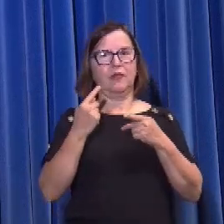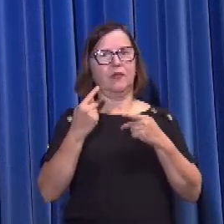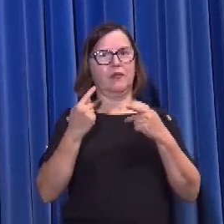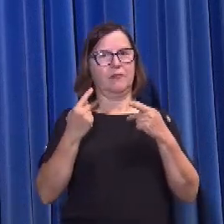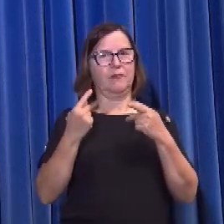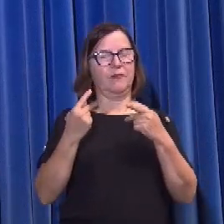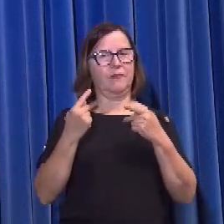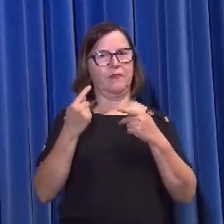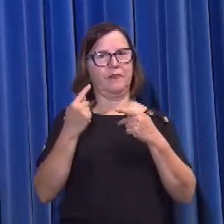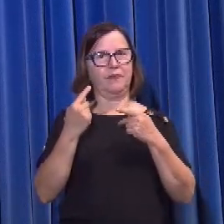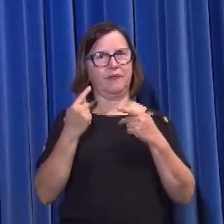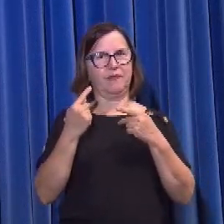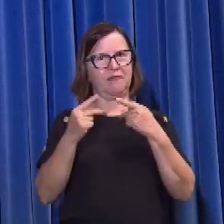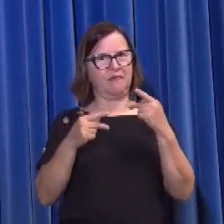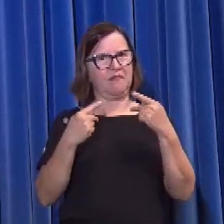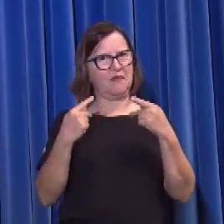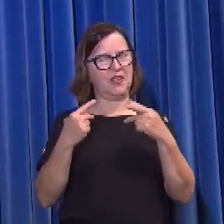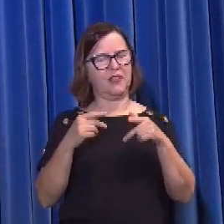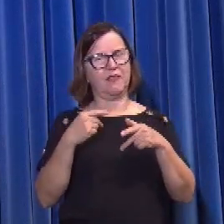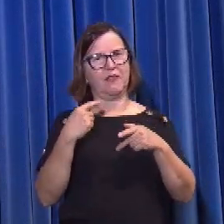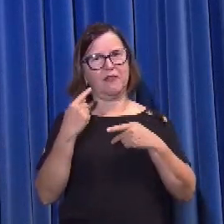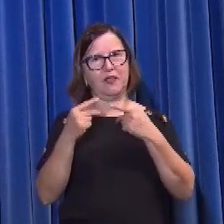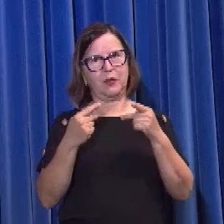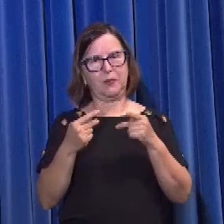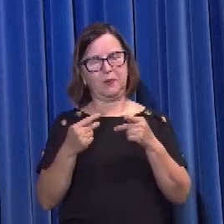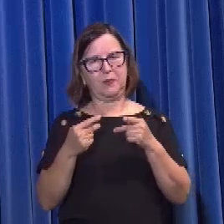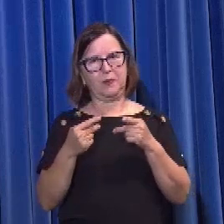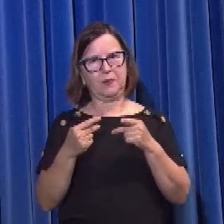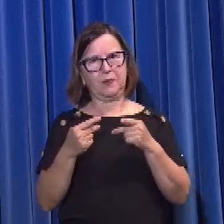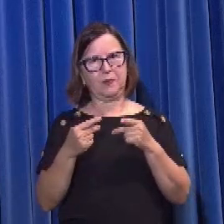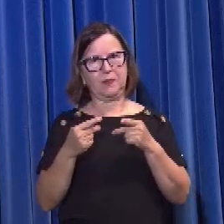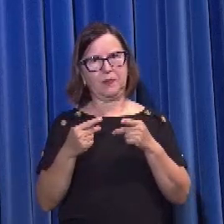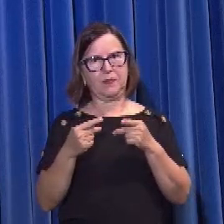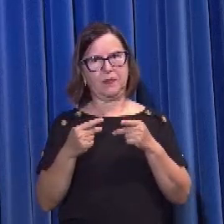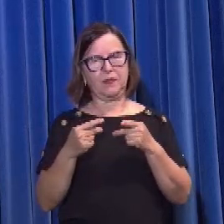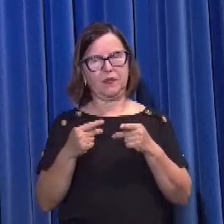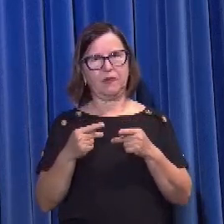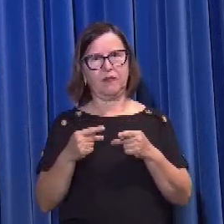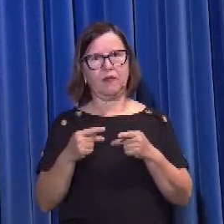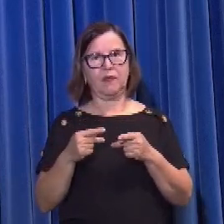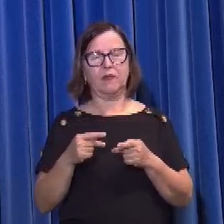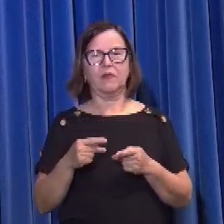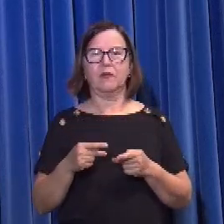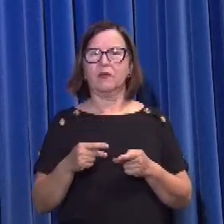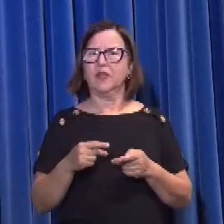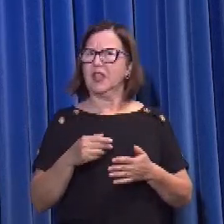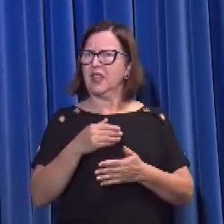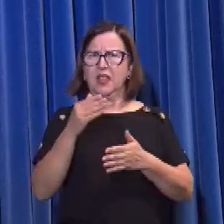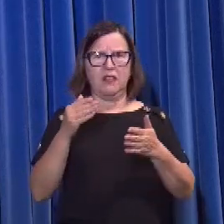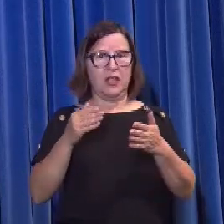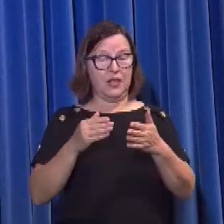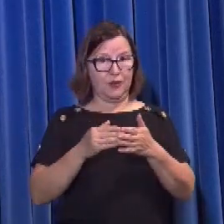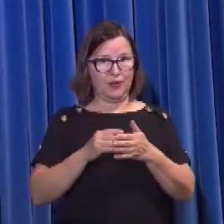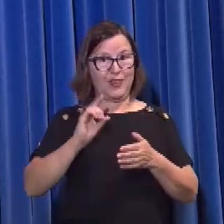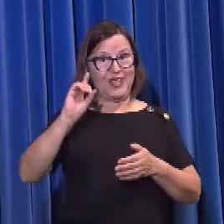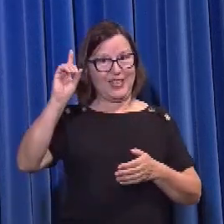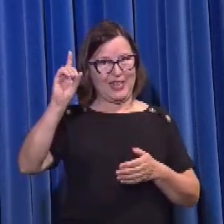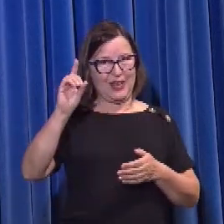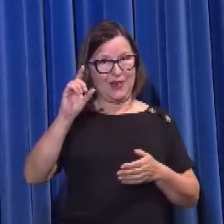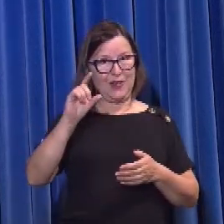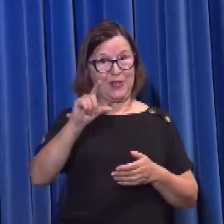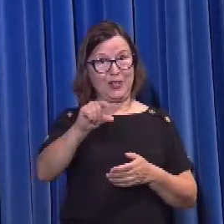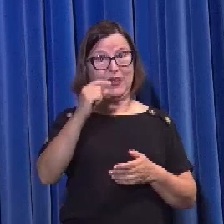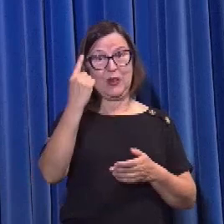abre aspas, não é suficiente Deus escolher qualquer pessoa para si, mas é preciso que as próprias